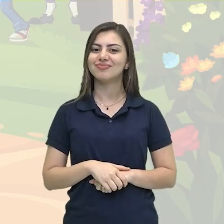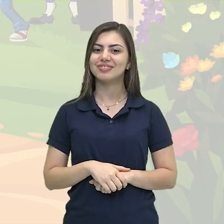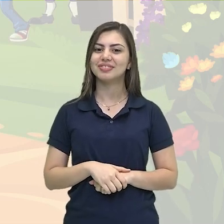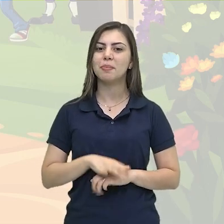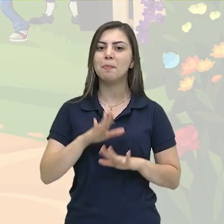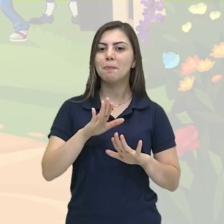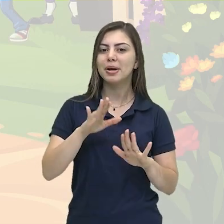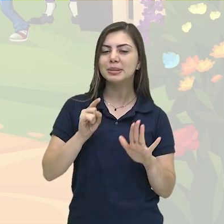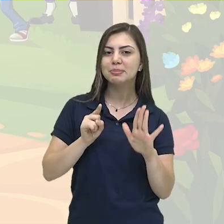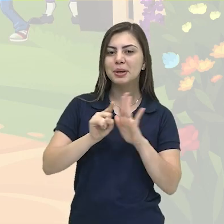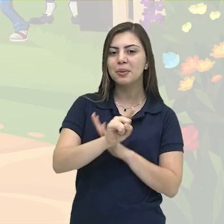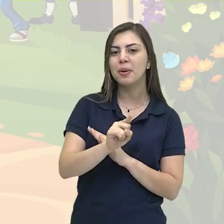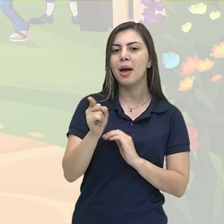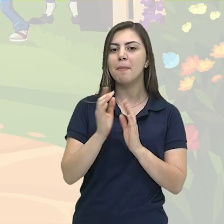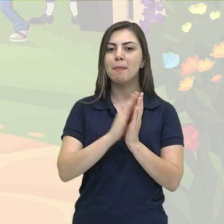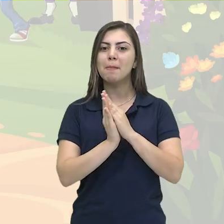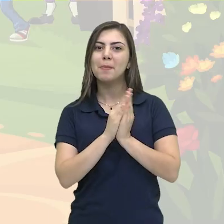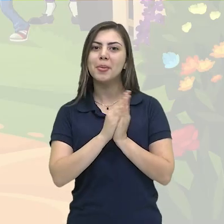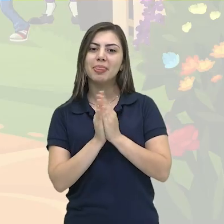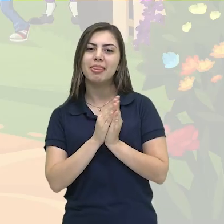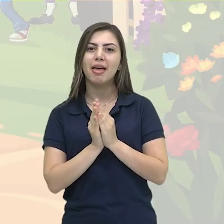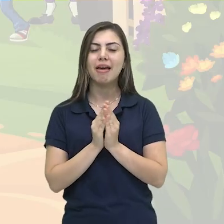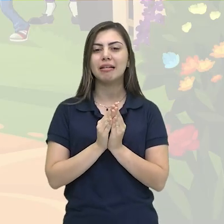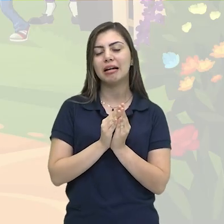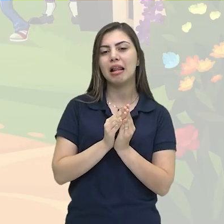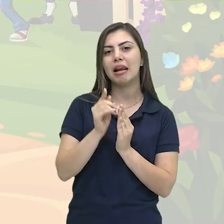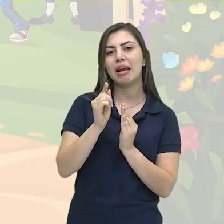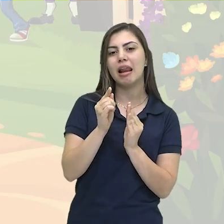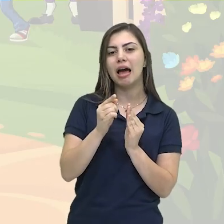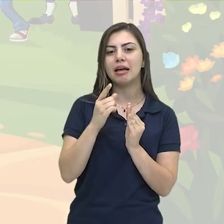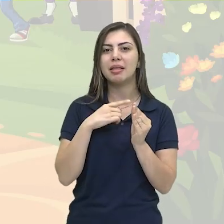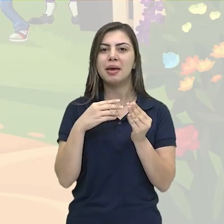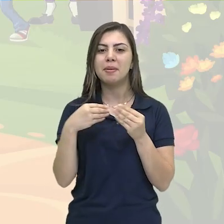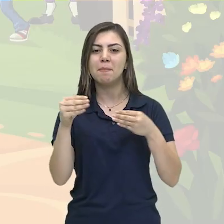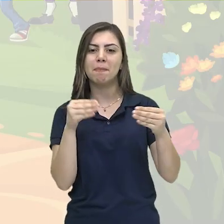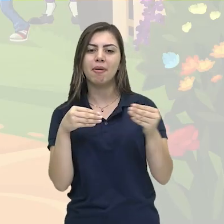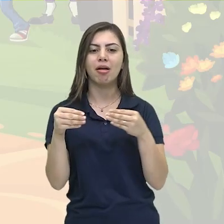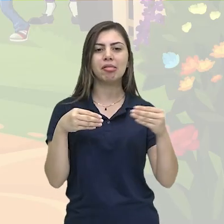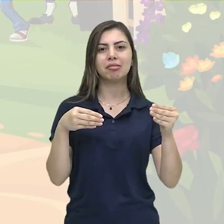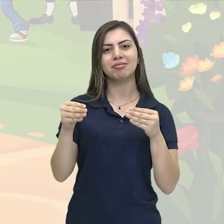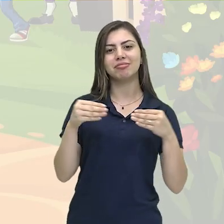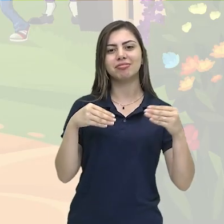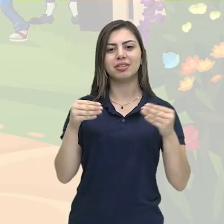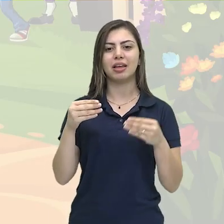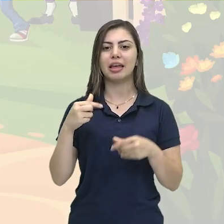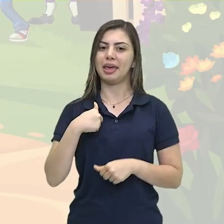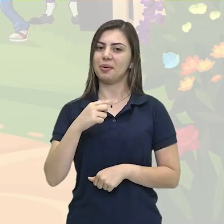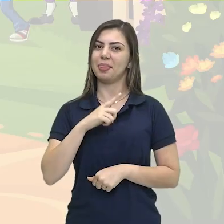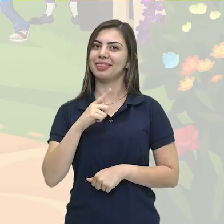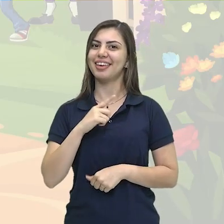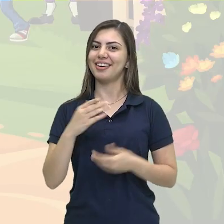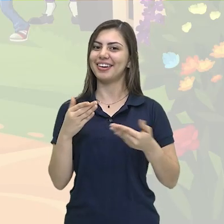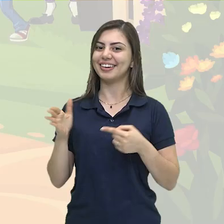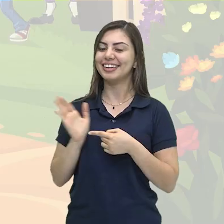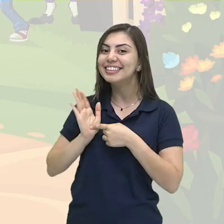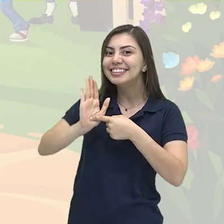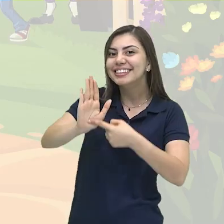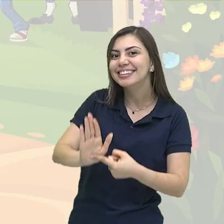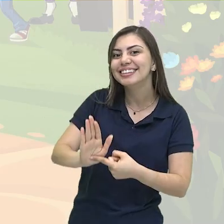E uma bonequinha de pano? Elas são tão molezinhas. Eu tenho uma para mostrar para